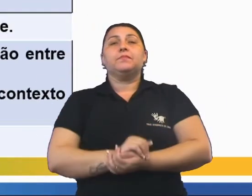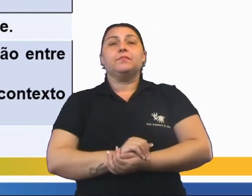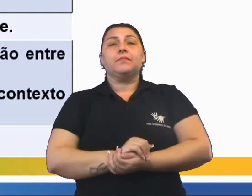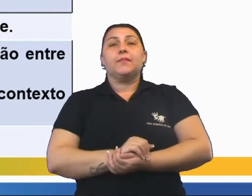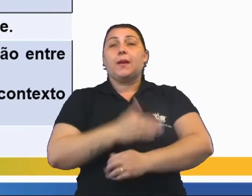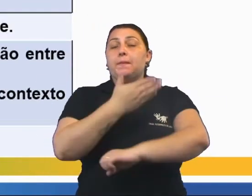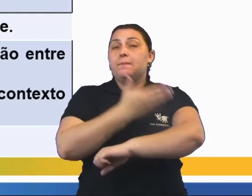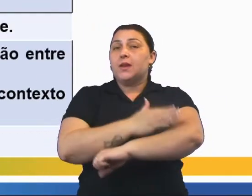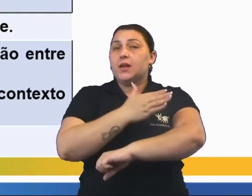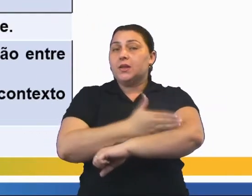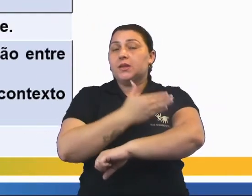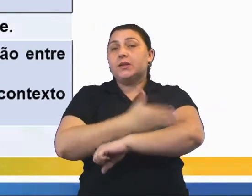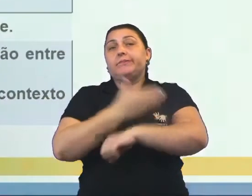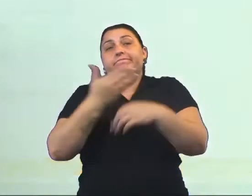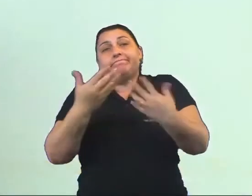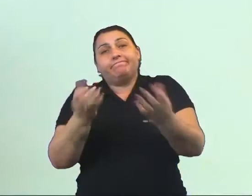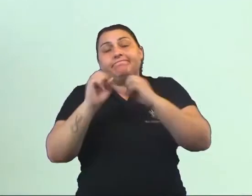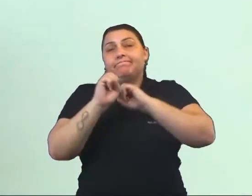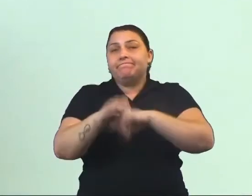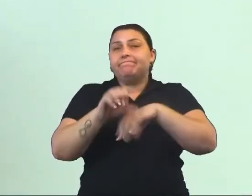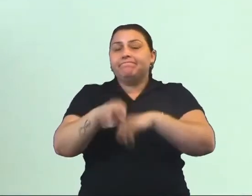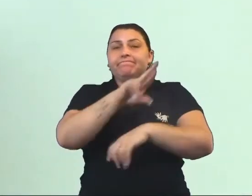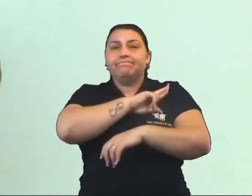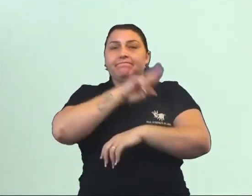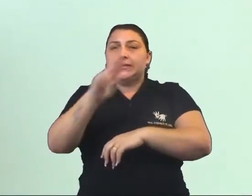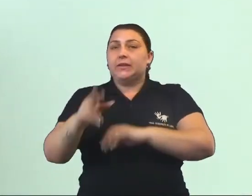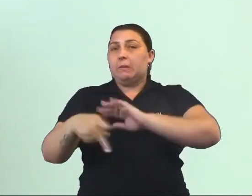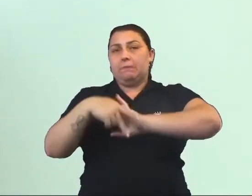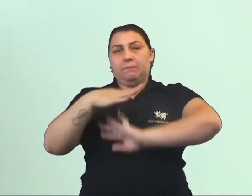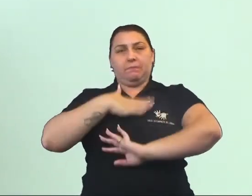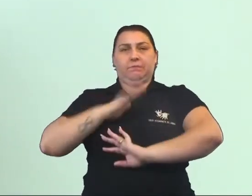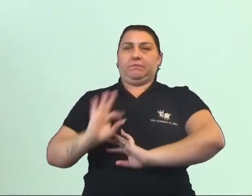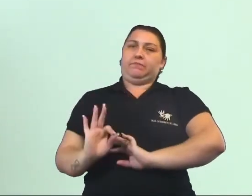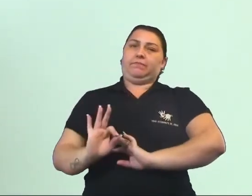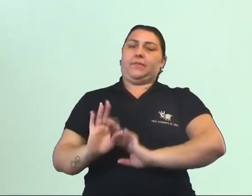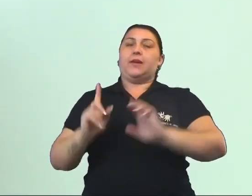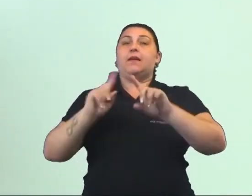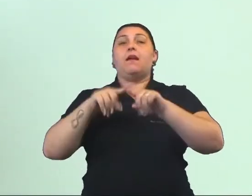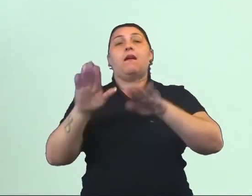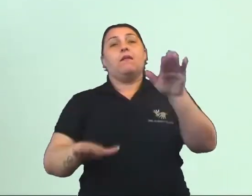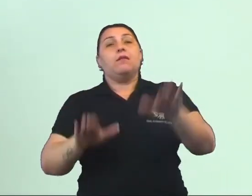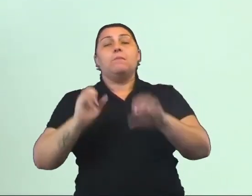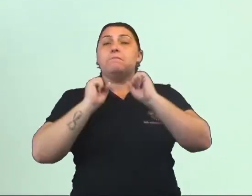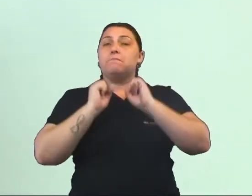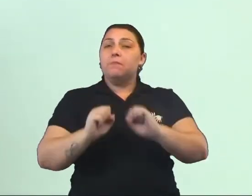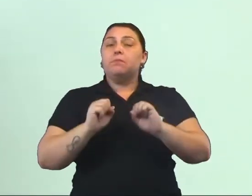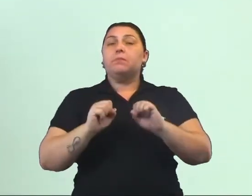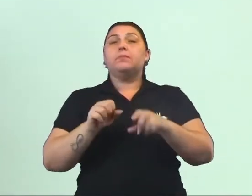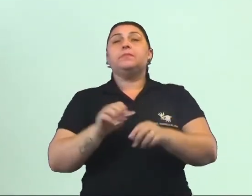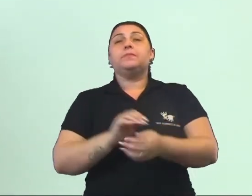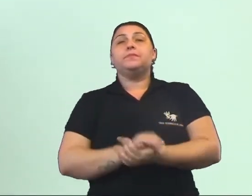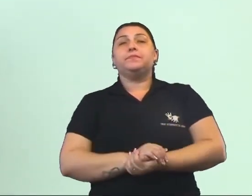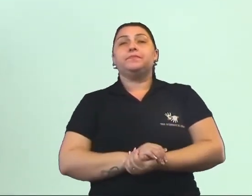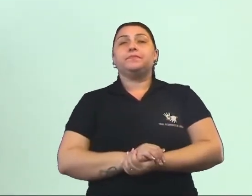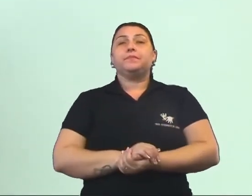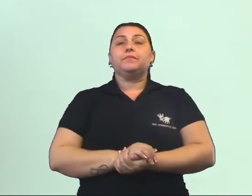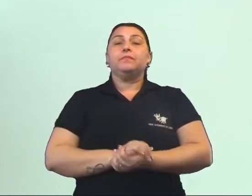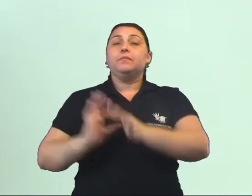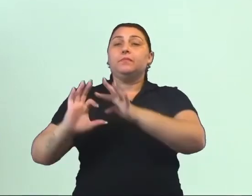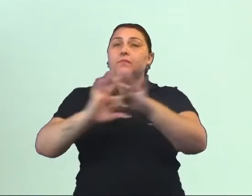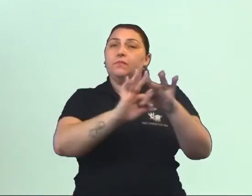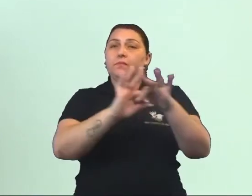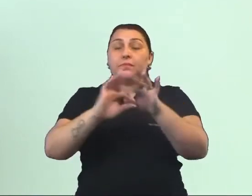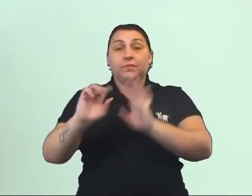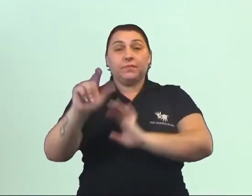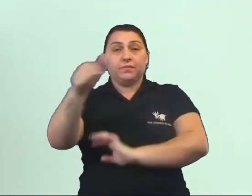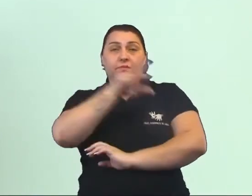vou poder praticar um ensinamento de uma religião que não é a minha. Às vezes eu posso estar no contexto de